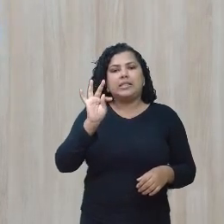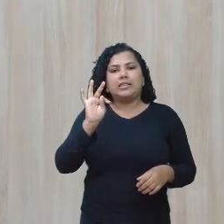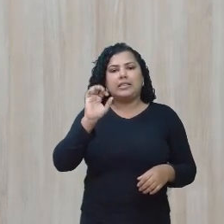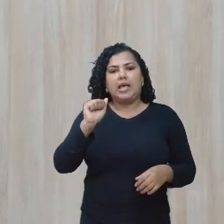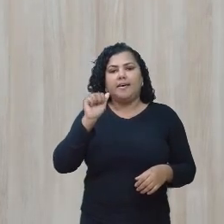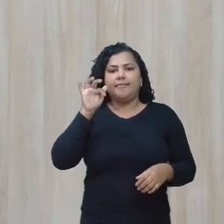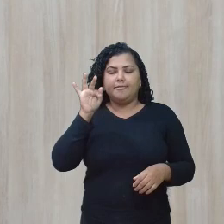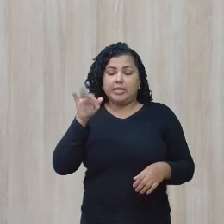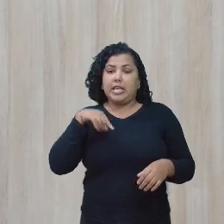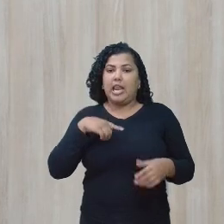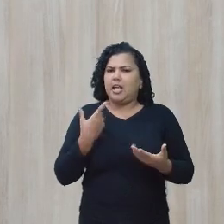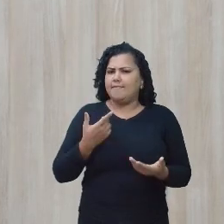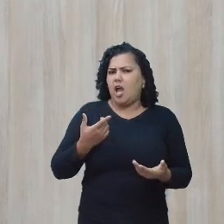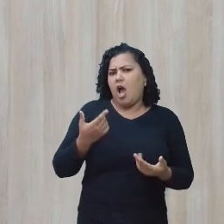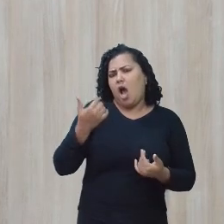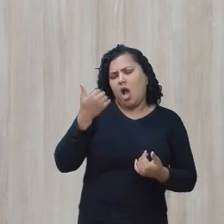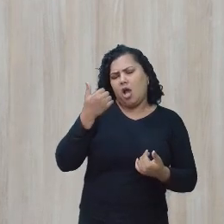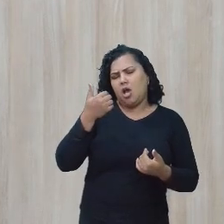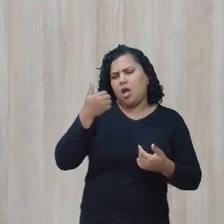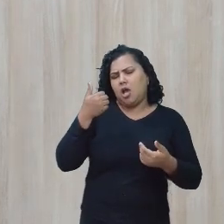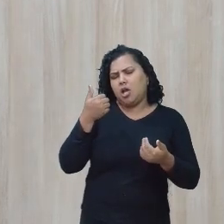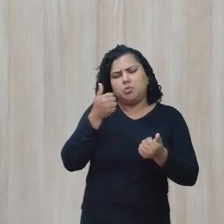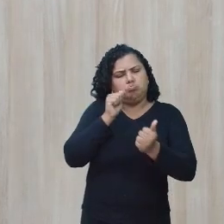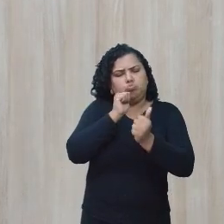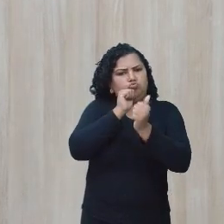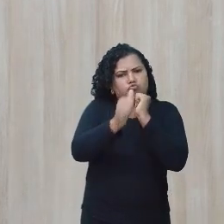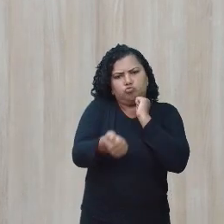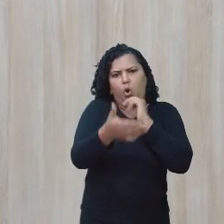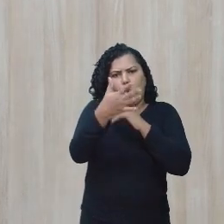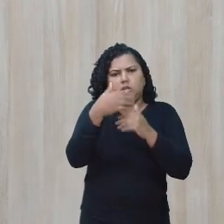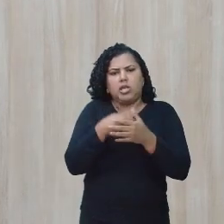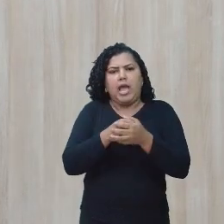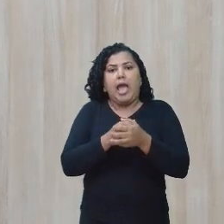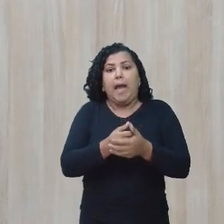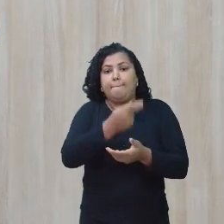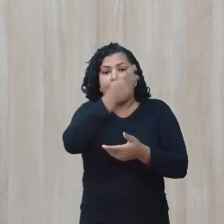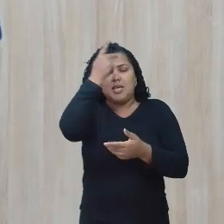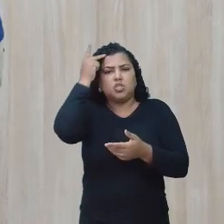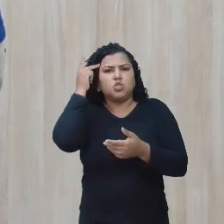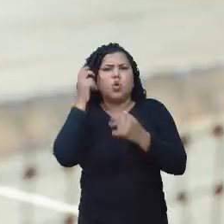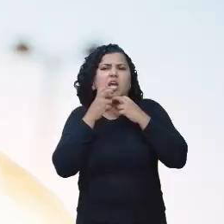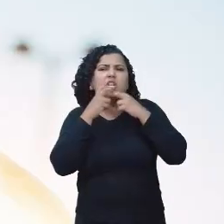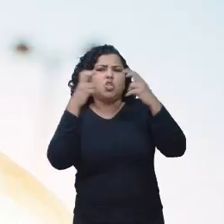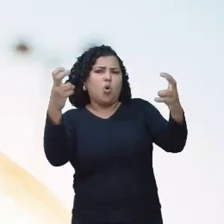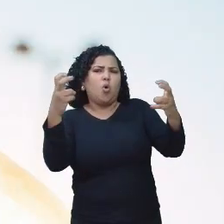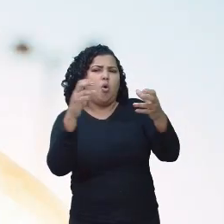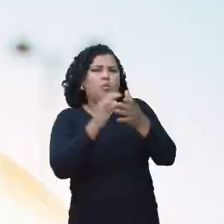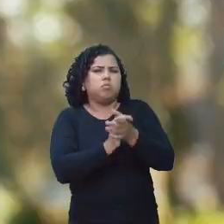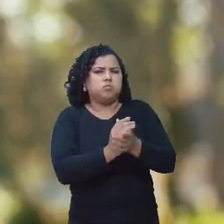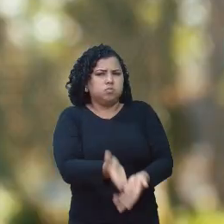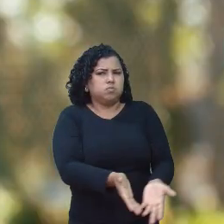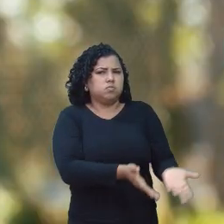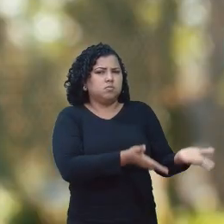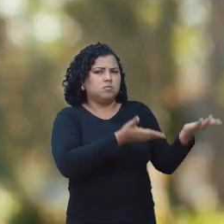jogo dela, alguém na torcida gritou para ela em inglês da seguinte forma: